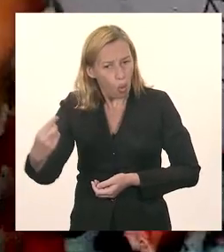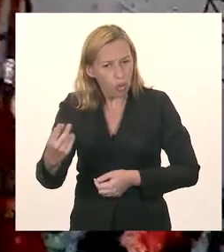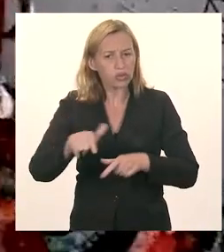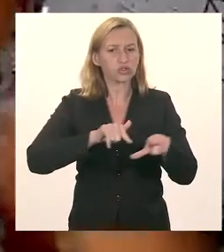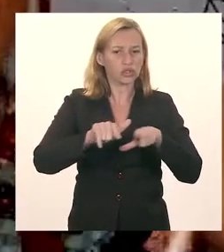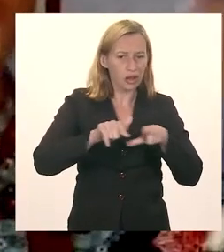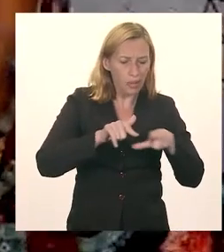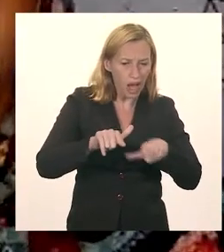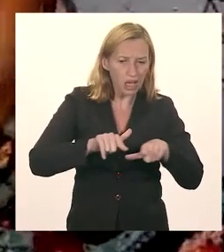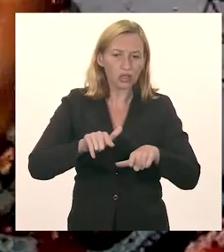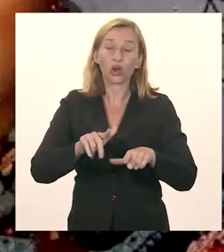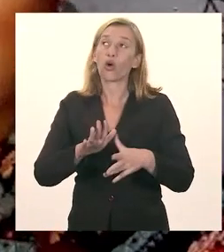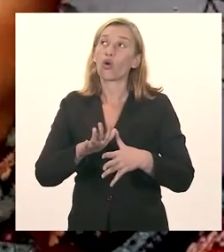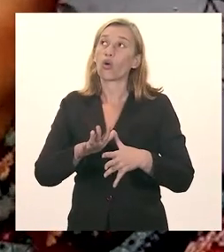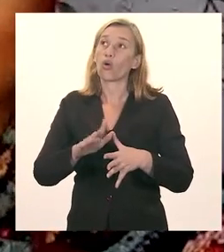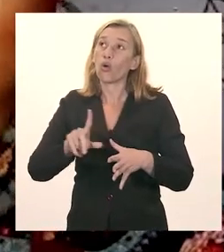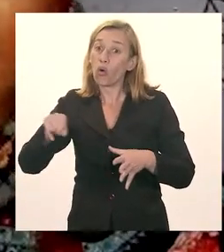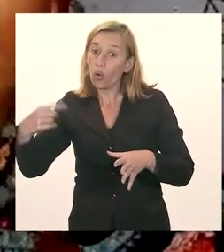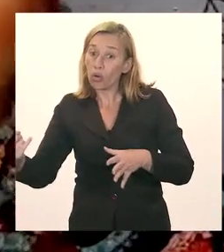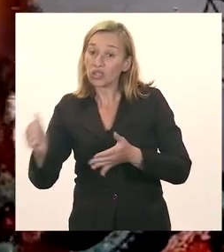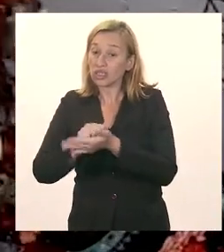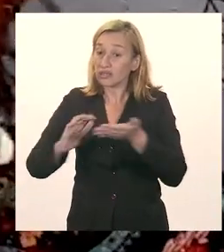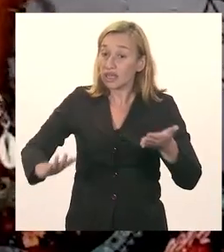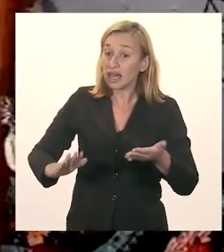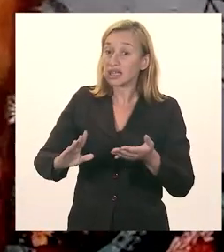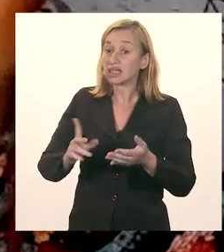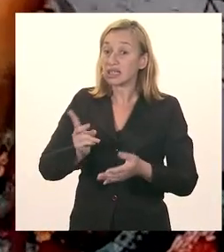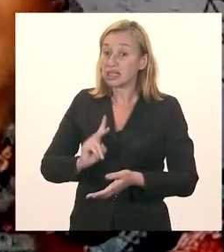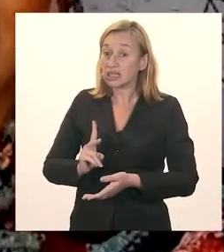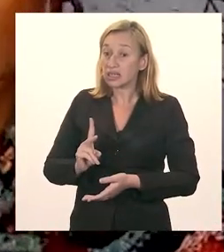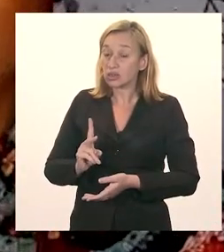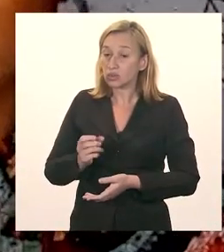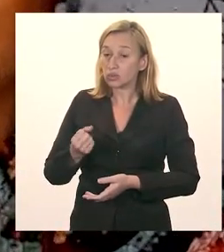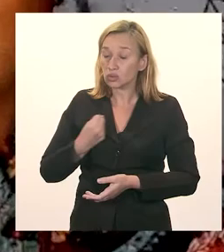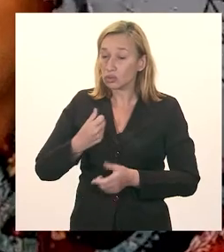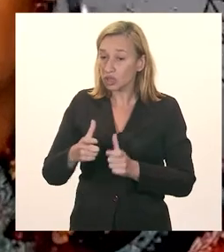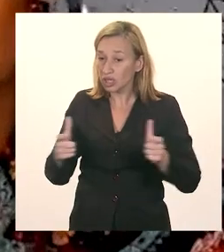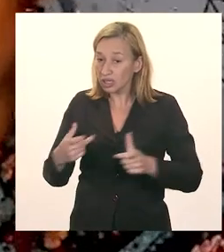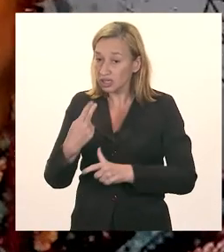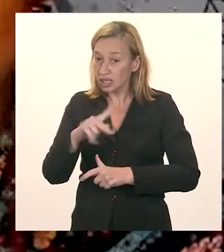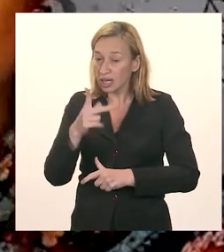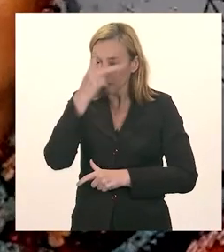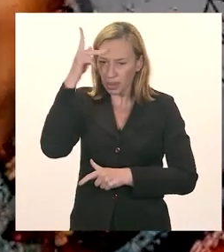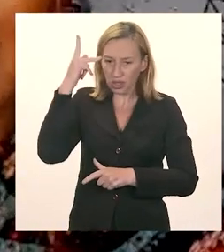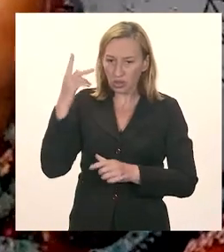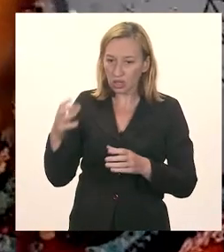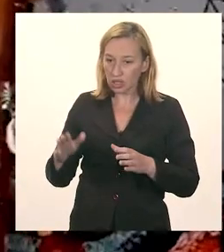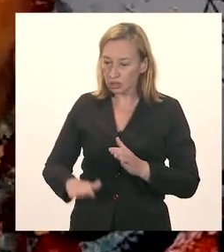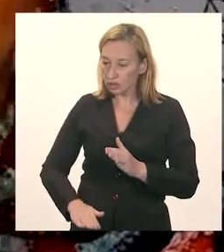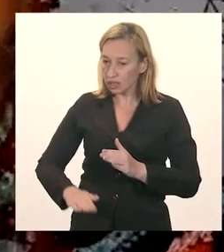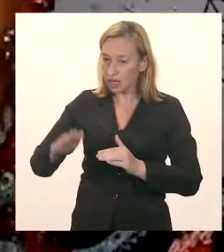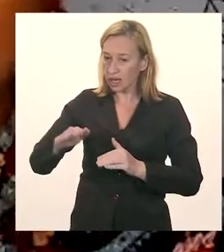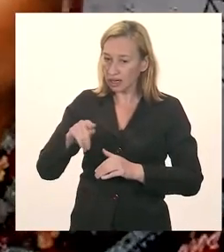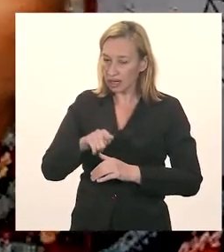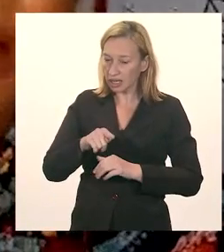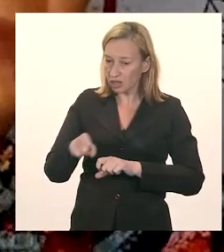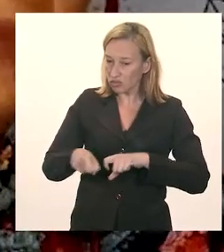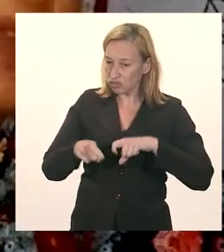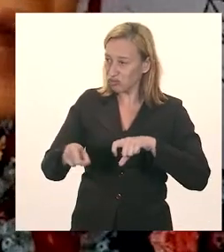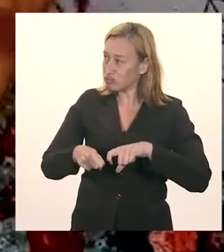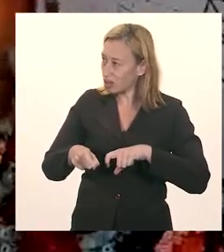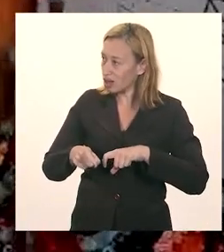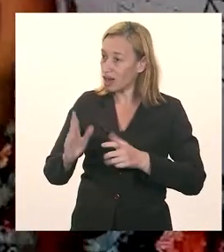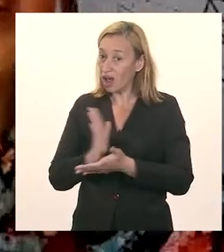outros trabalhos, eles têm outros afazeres. E a maioria deles são pessoas que cresceram ali naquele meio